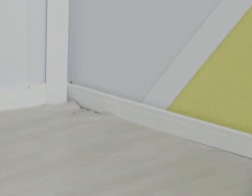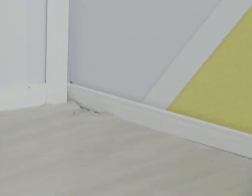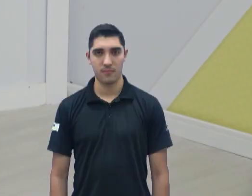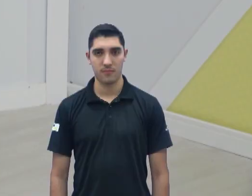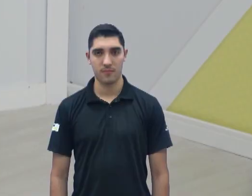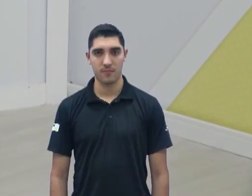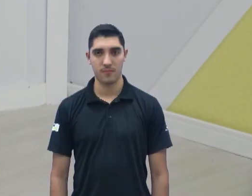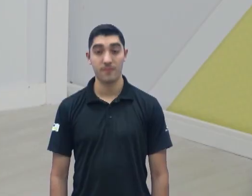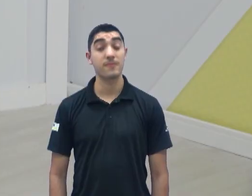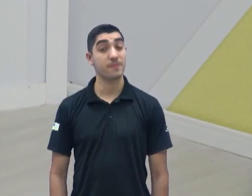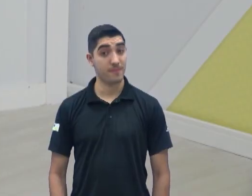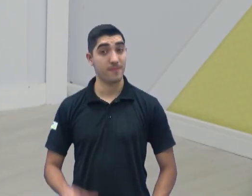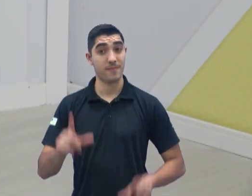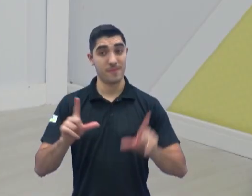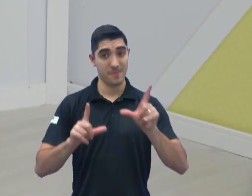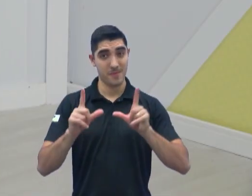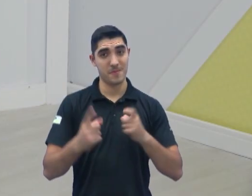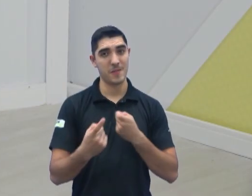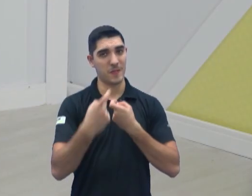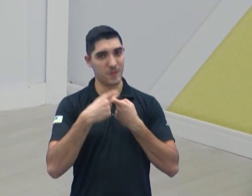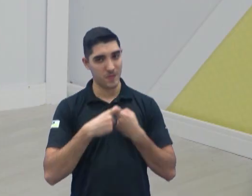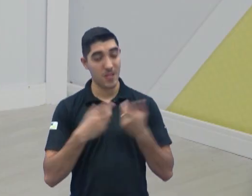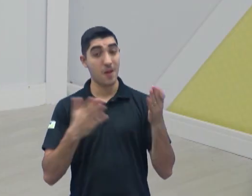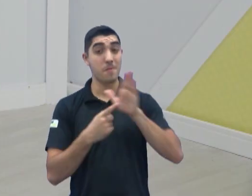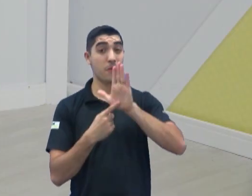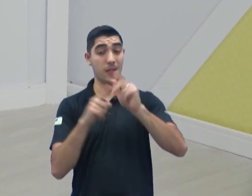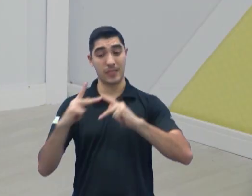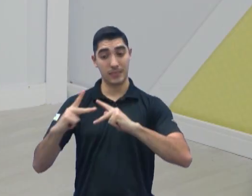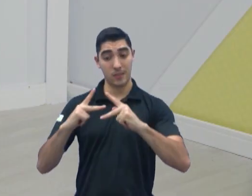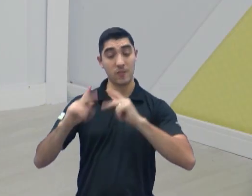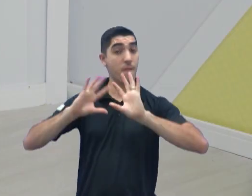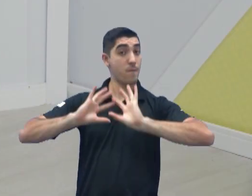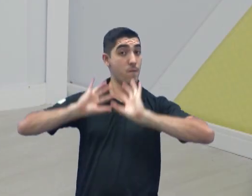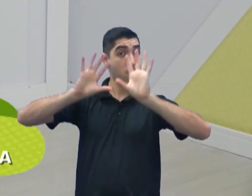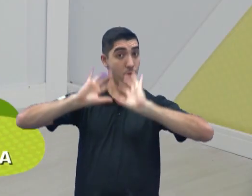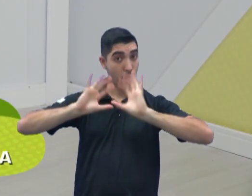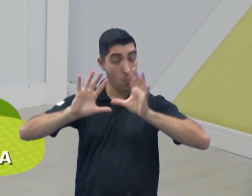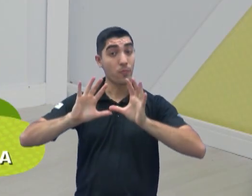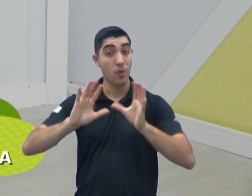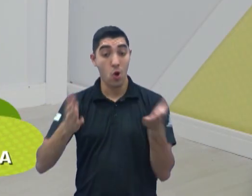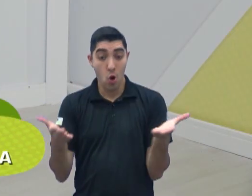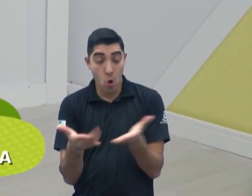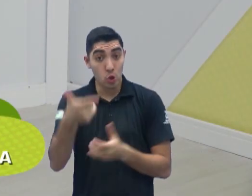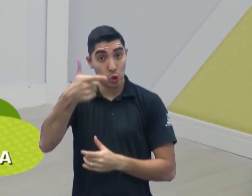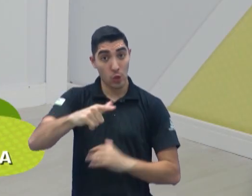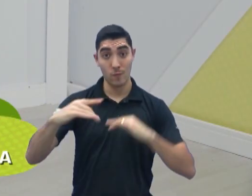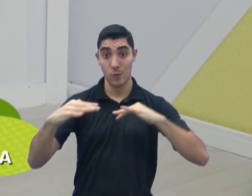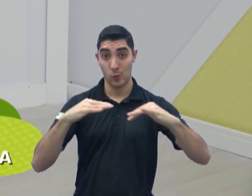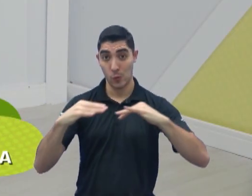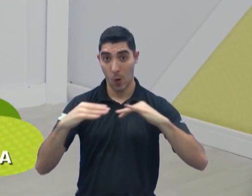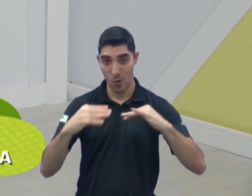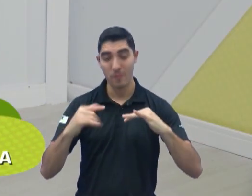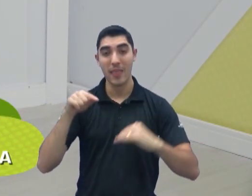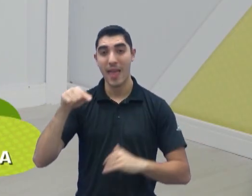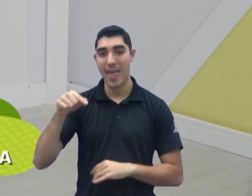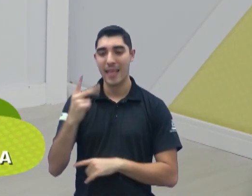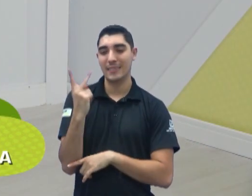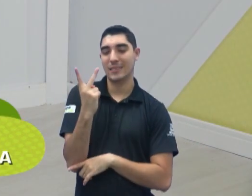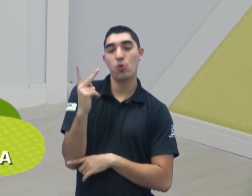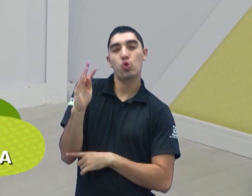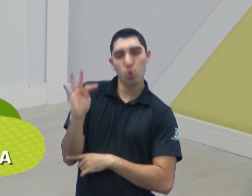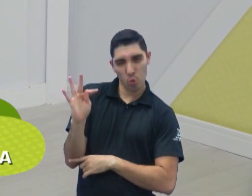Muito bem, de volta com a Hora do Esporte, falando agora de vôlei. O São José volta à quadra hoje pela segunda rodada do retorno